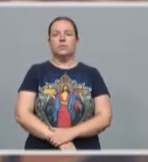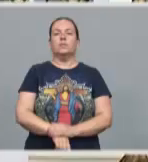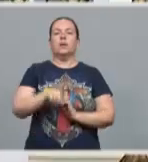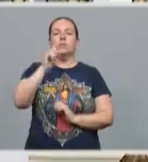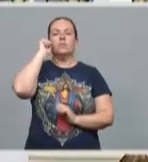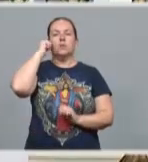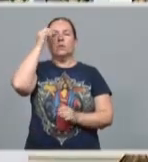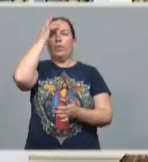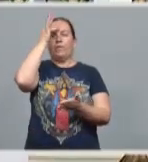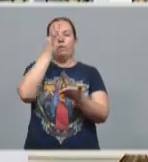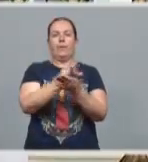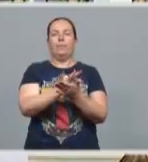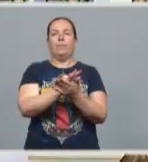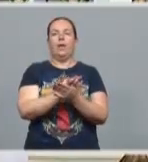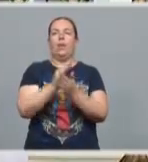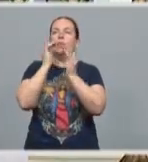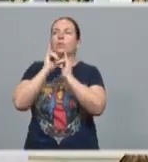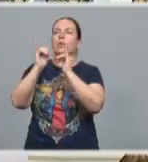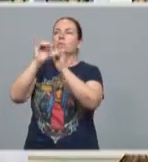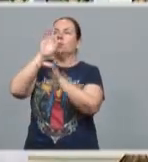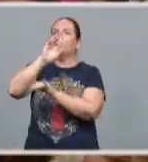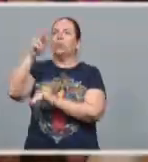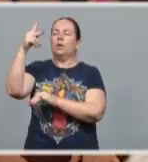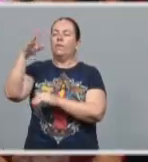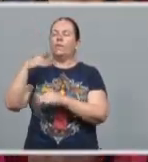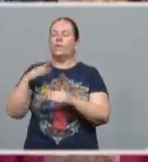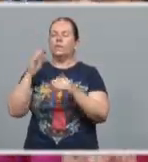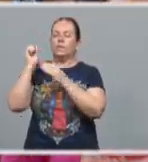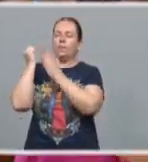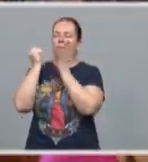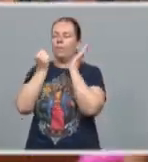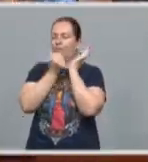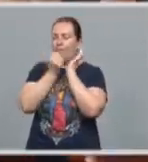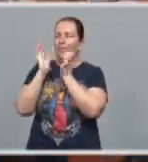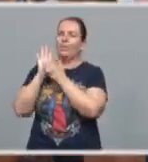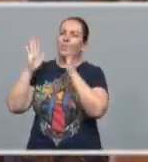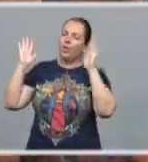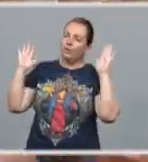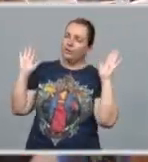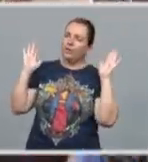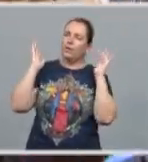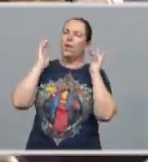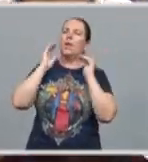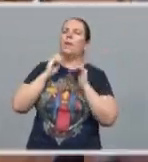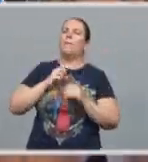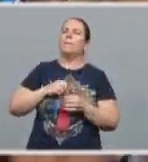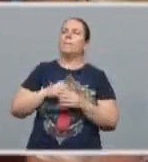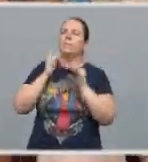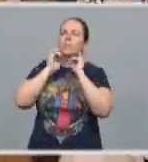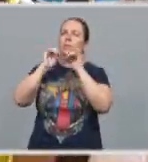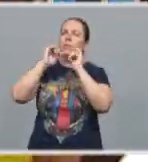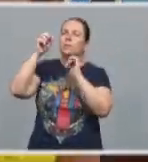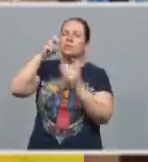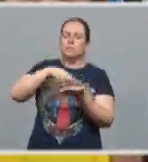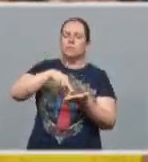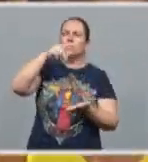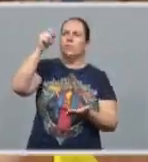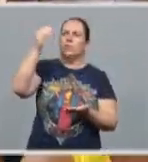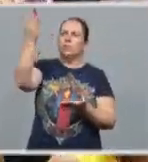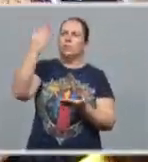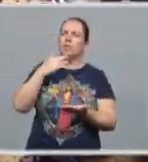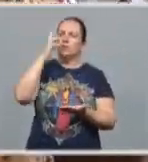Eis o mistério da fé. Anunciamos, Senhor, a vossa morte e proclamamos a vossa